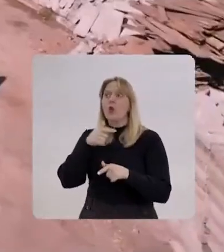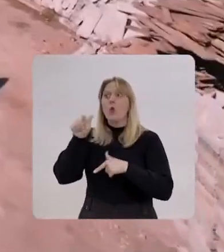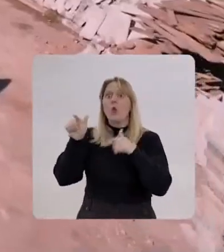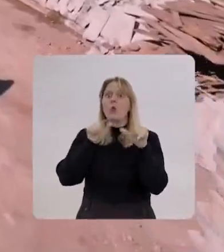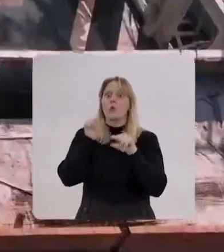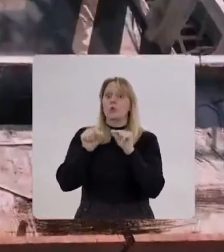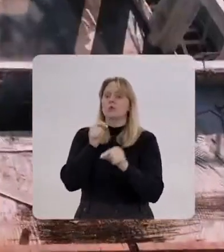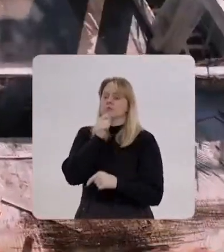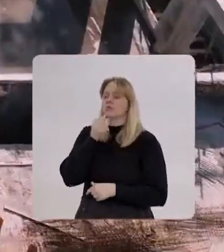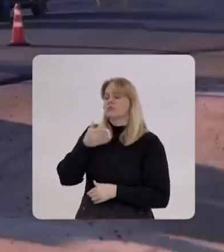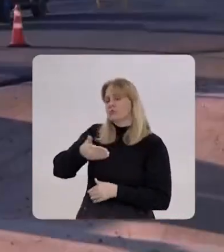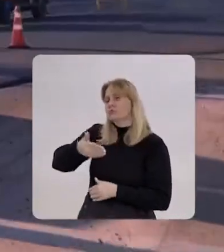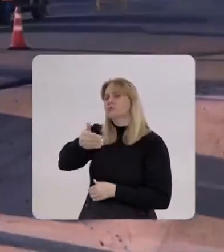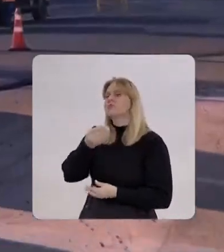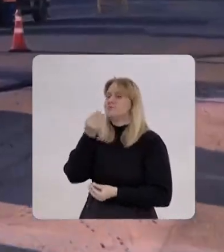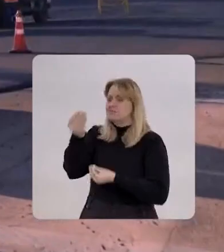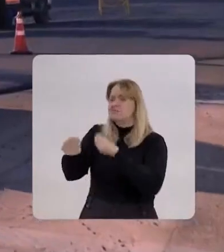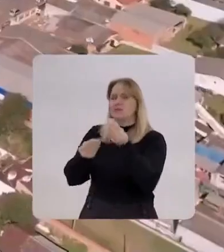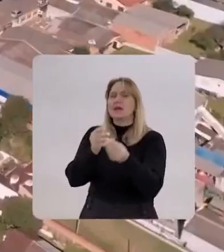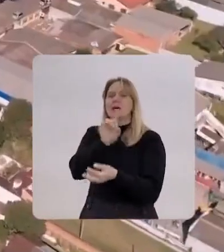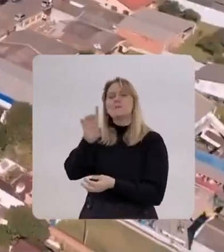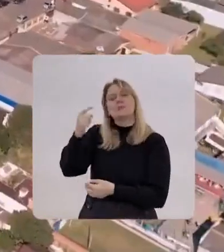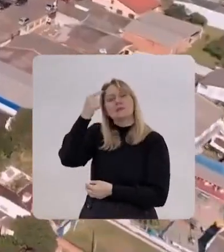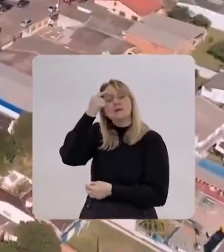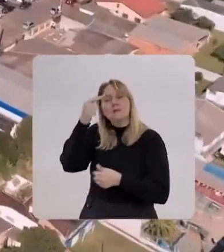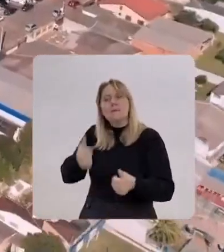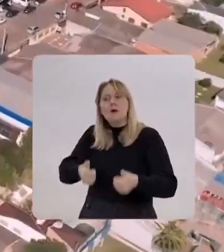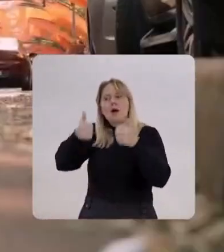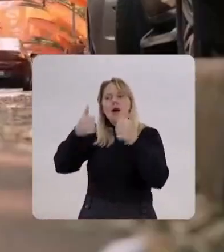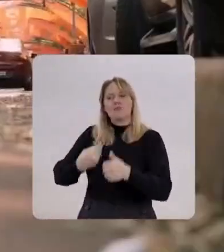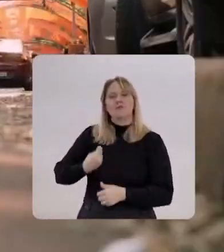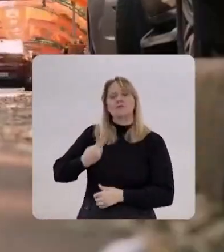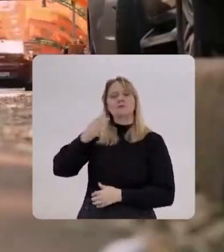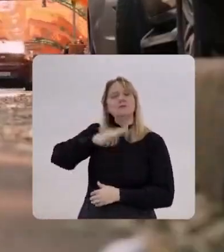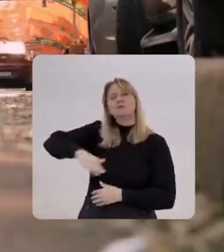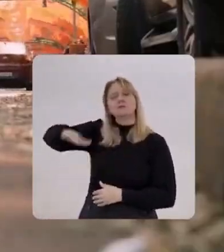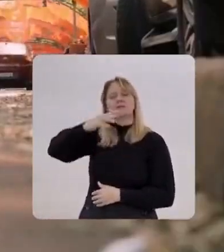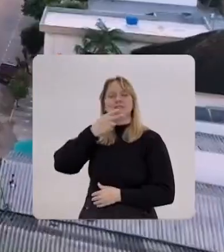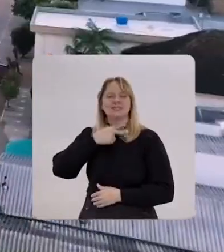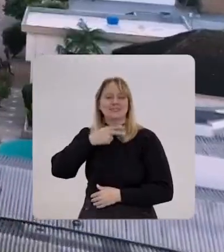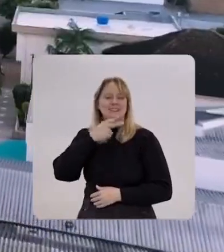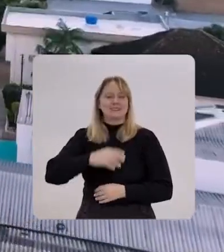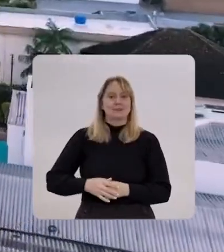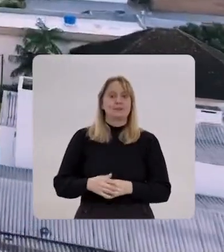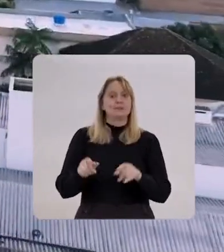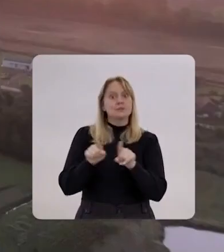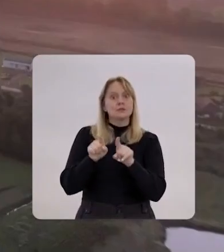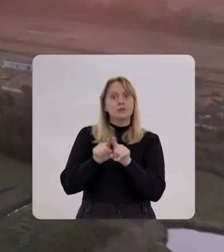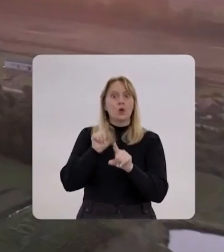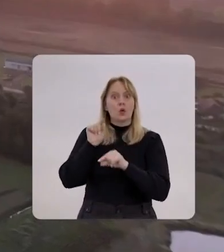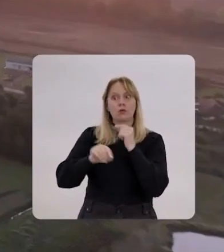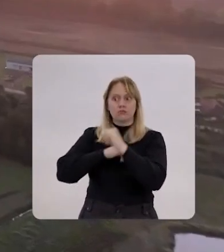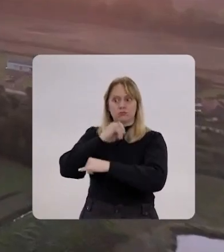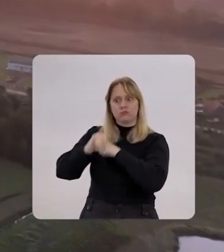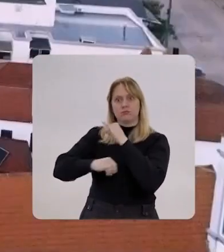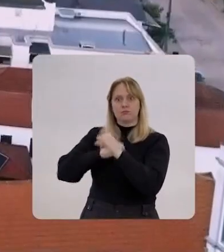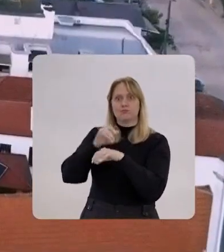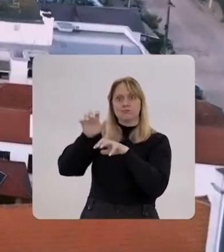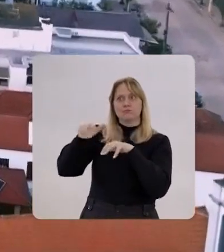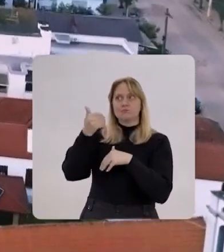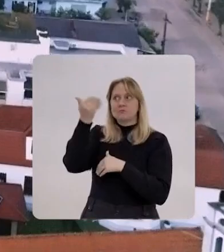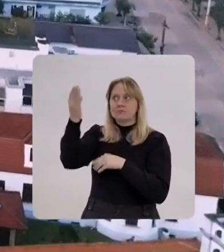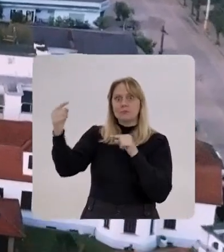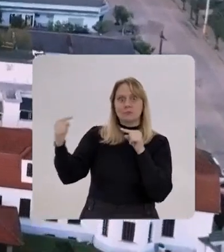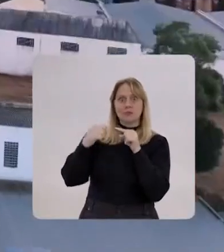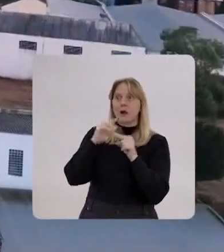que estão em andamento, cada uma delas pensada para melhorar a qualidade de vida em Santa Cruz. A implementação de internet no meio rural